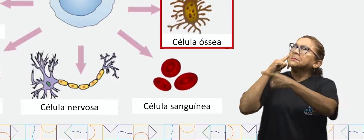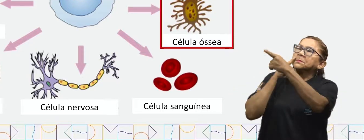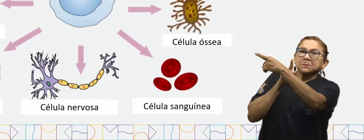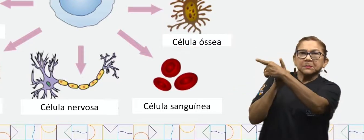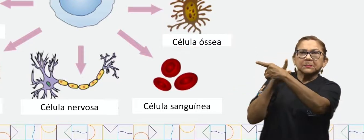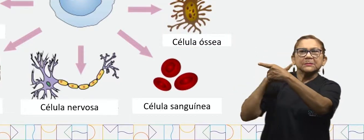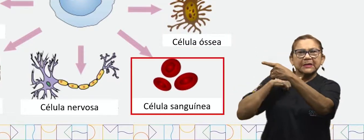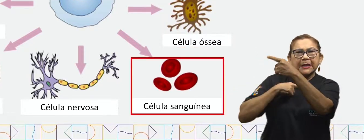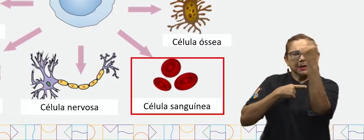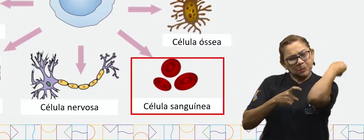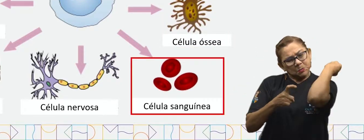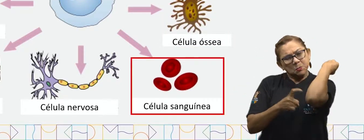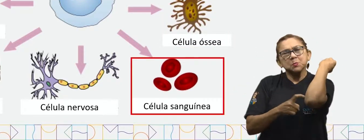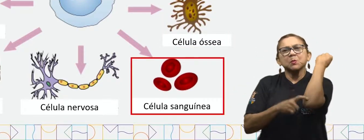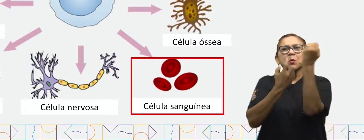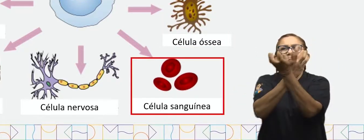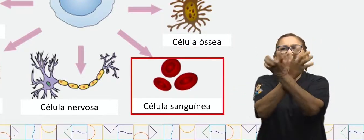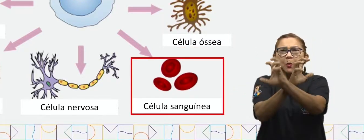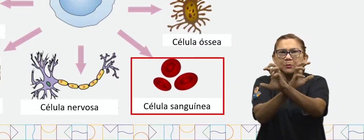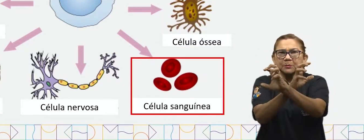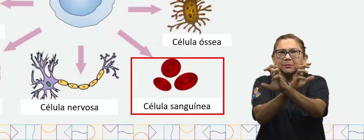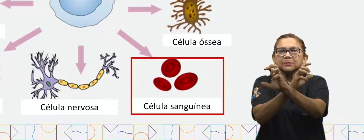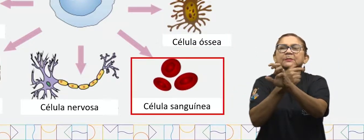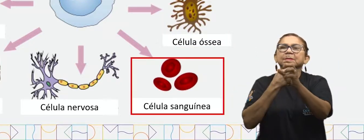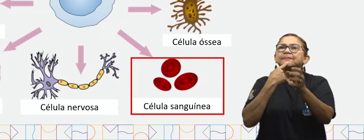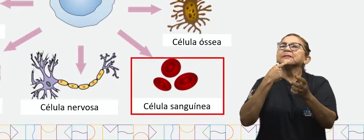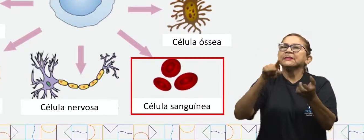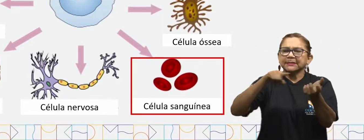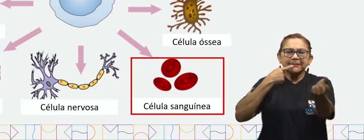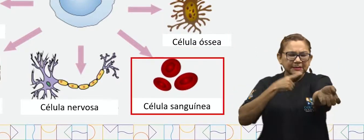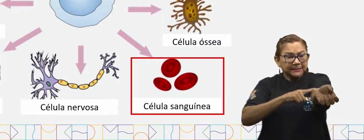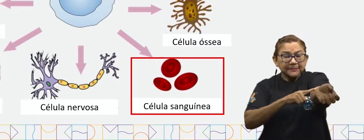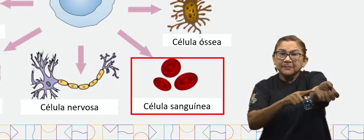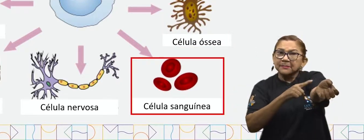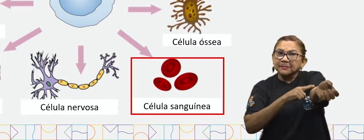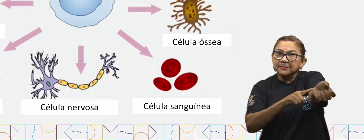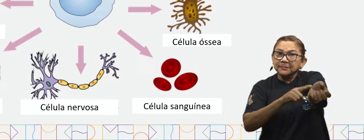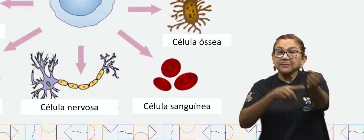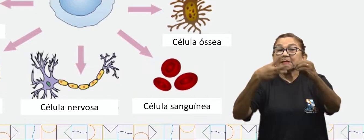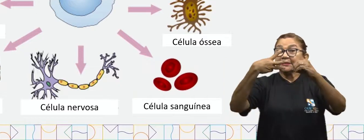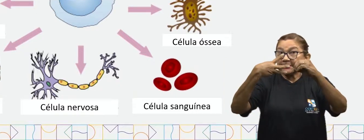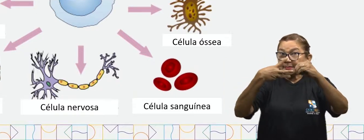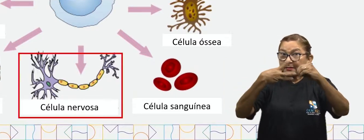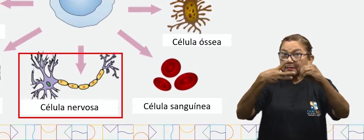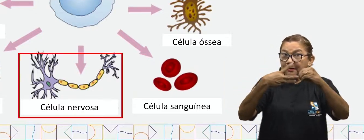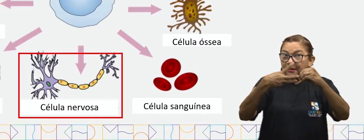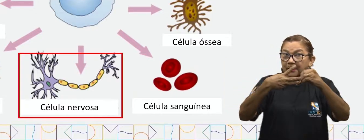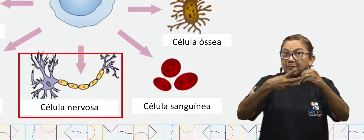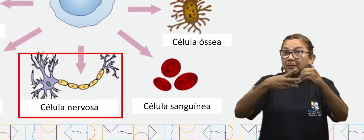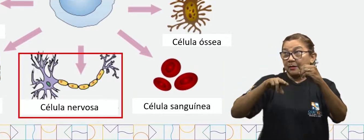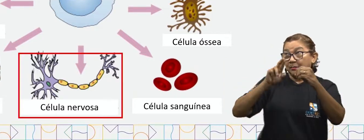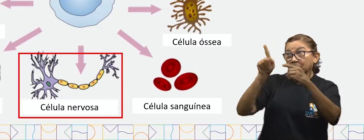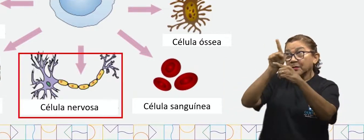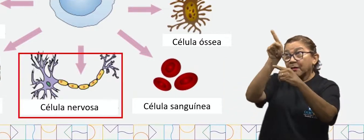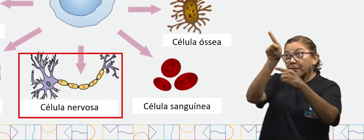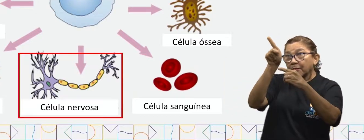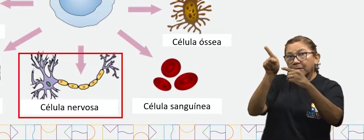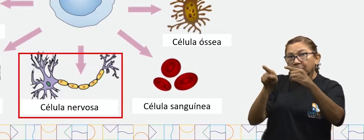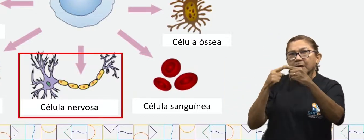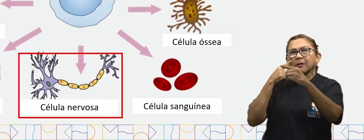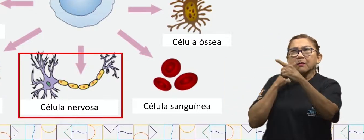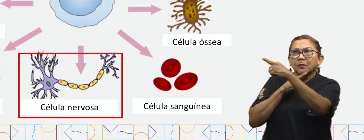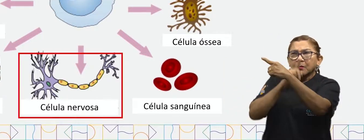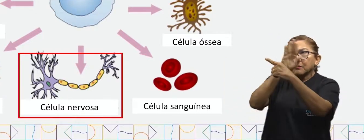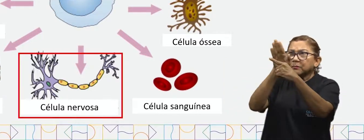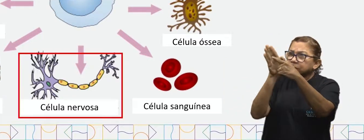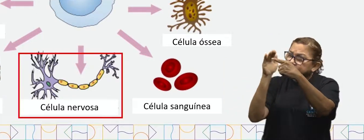nossos ossos. Células sanguíneas, que são células do nosso sangue. Células nervosas, os